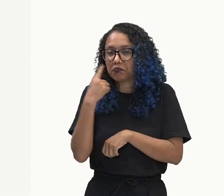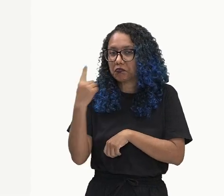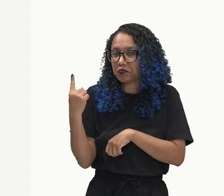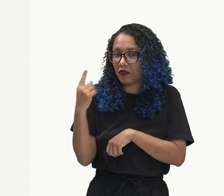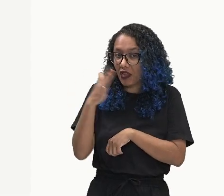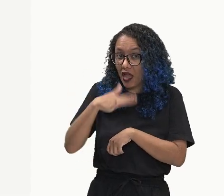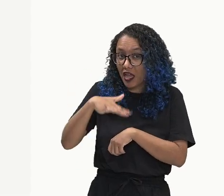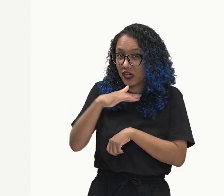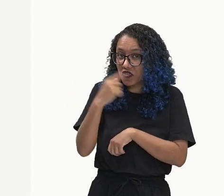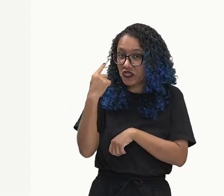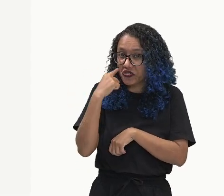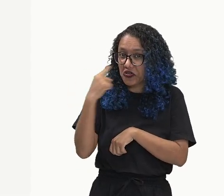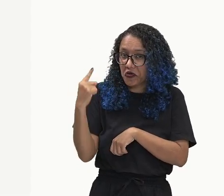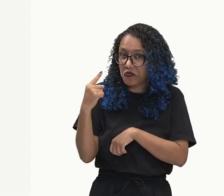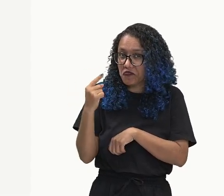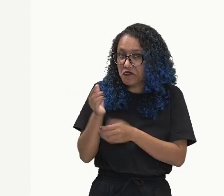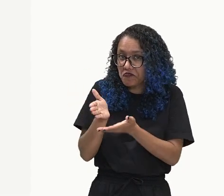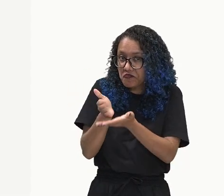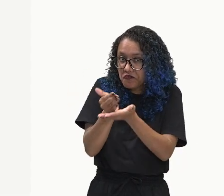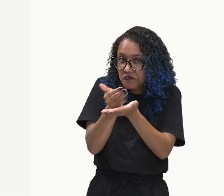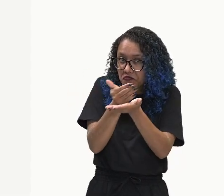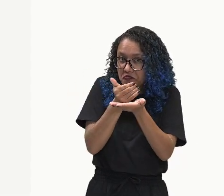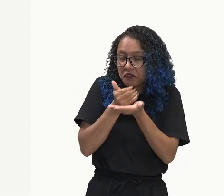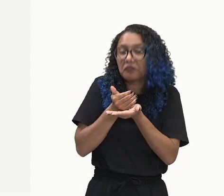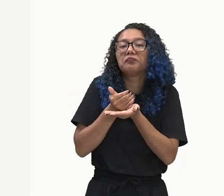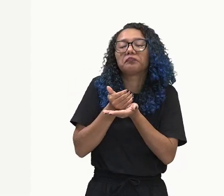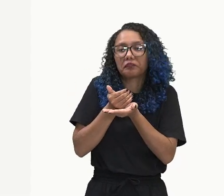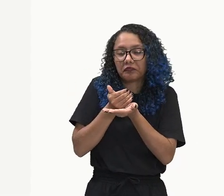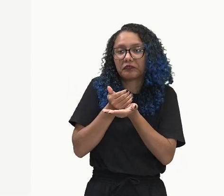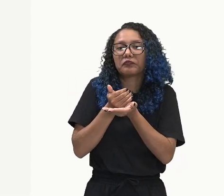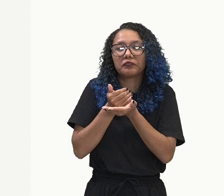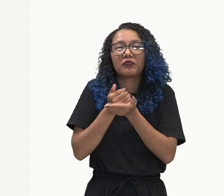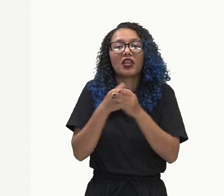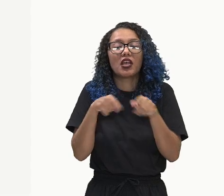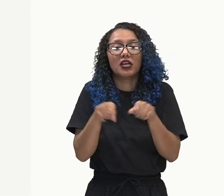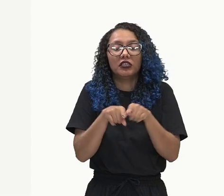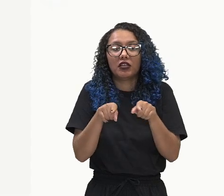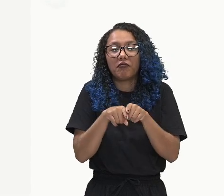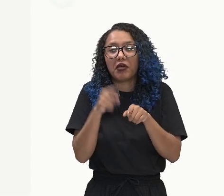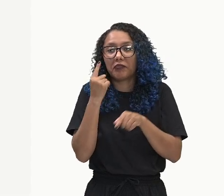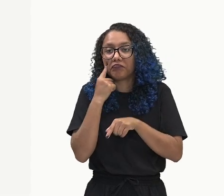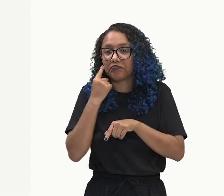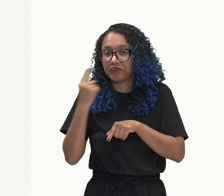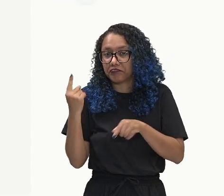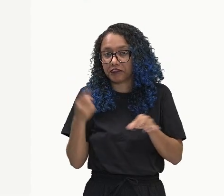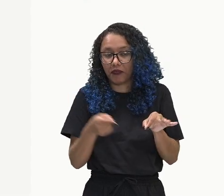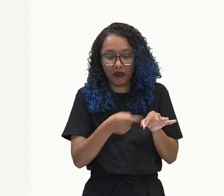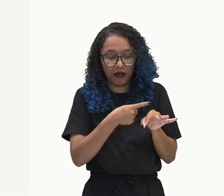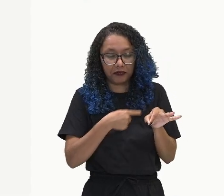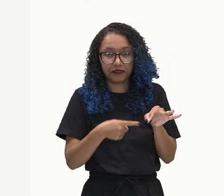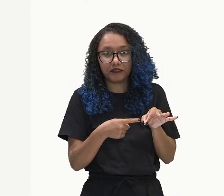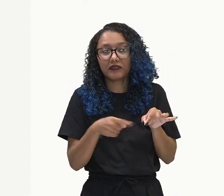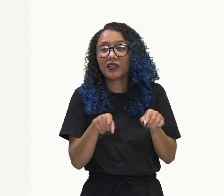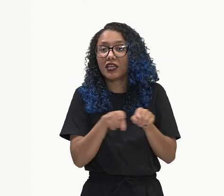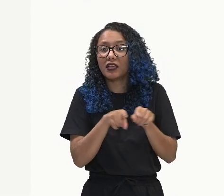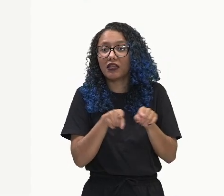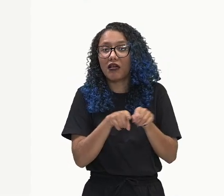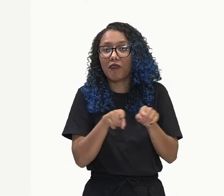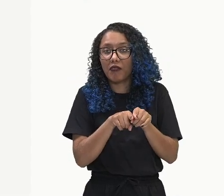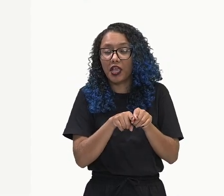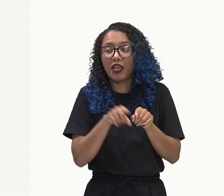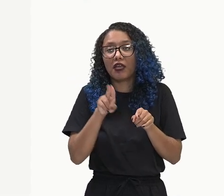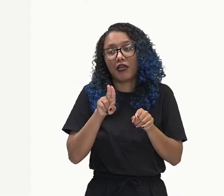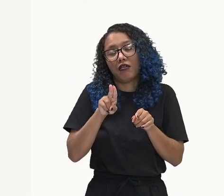esse material. Nós temos aqui a vagina e a vulva. O útero é o